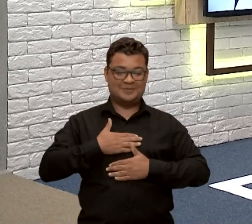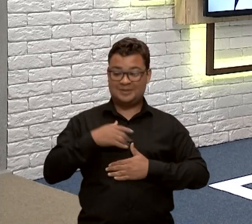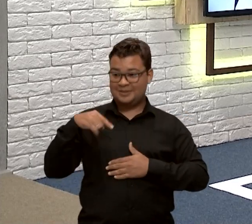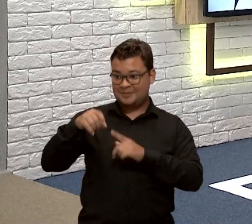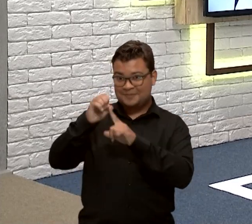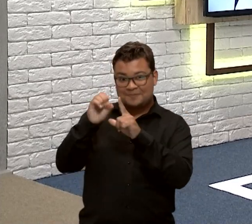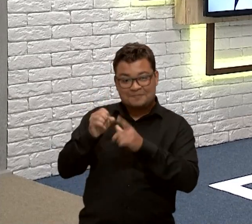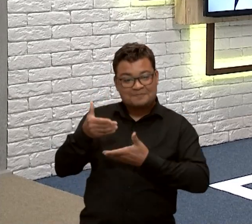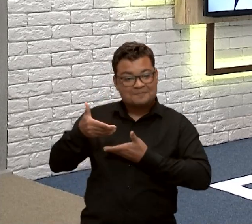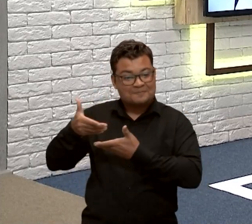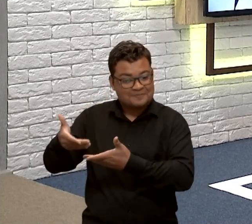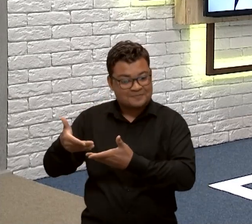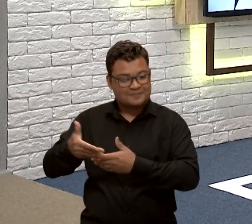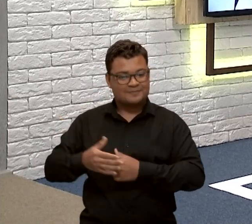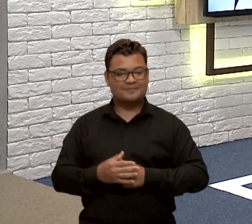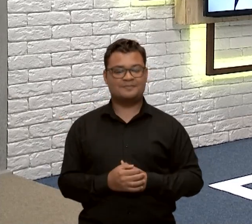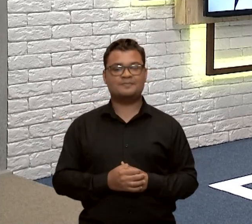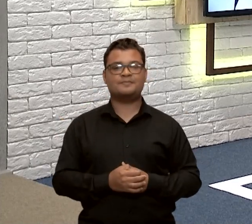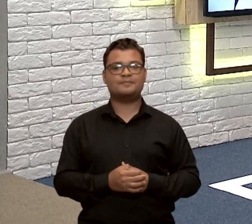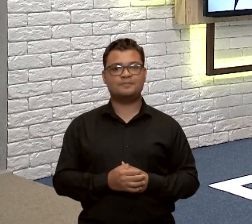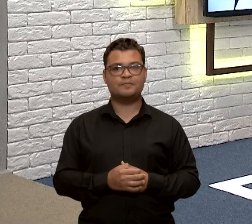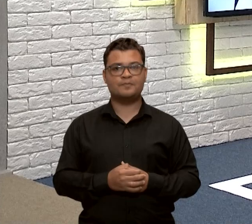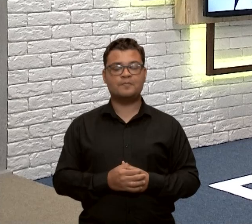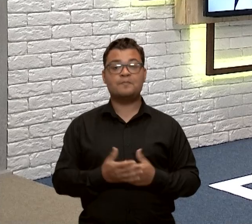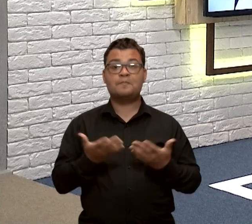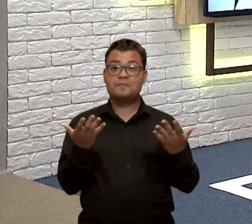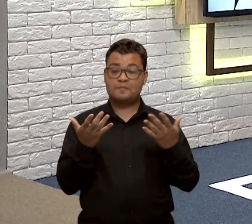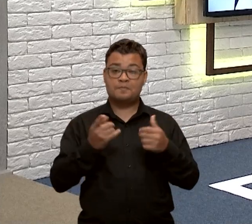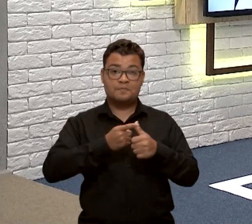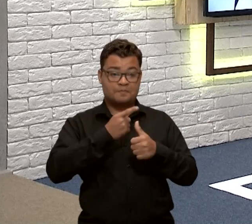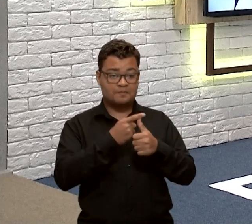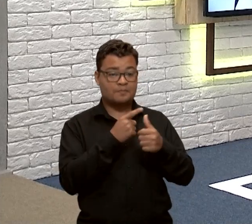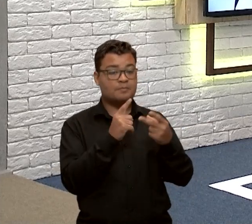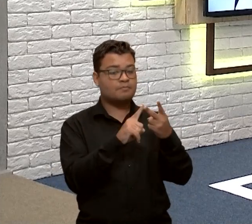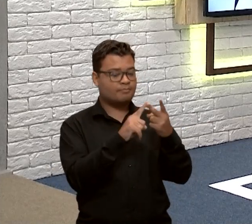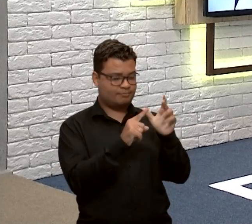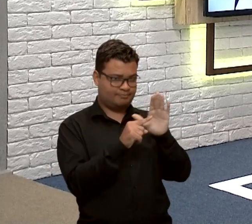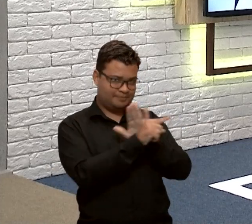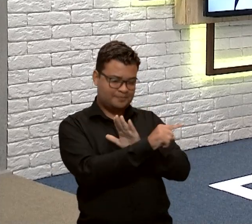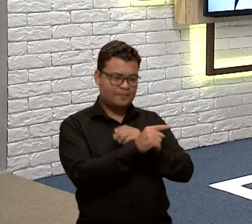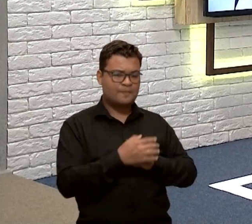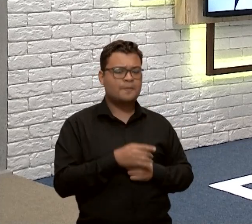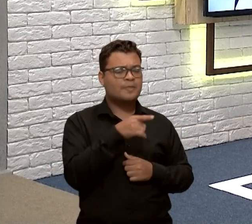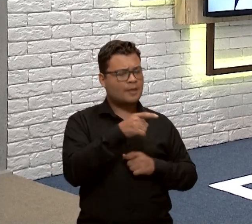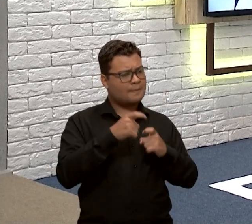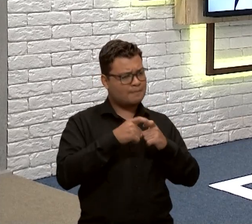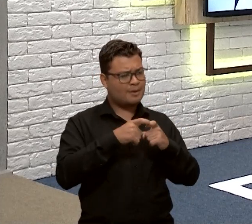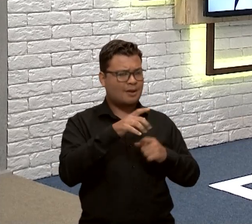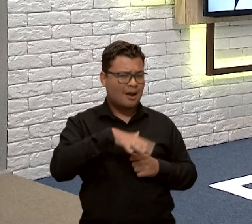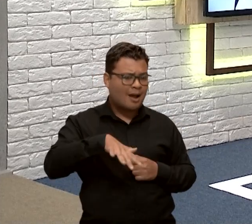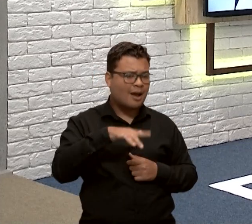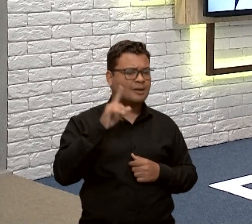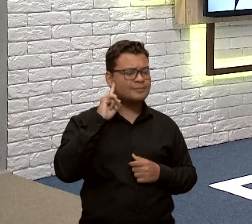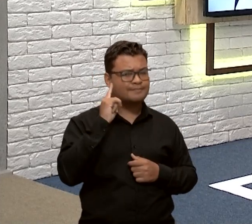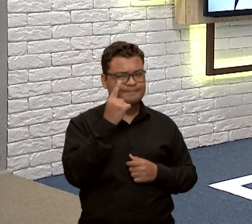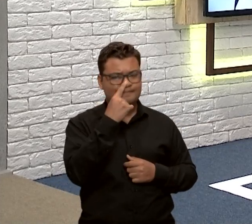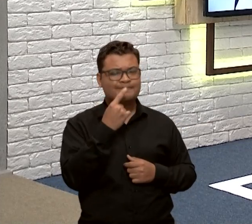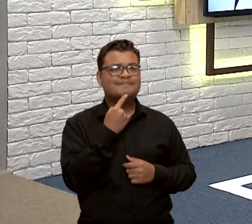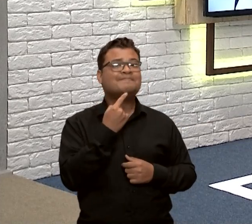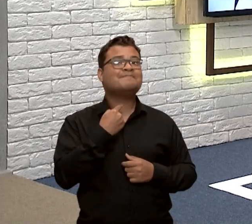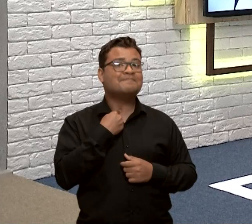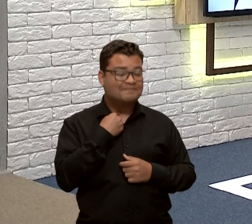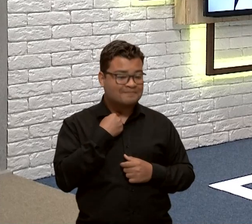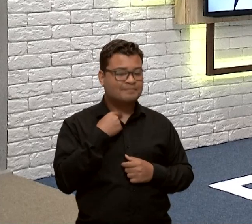da TV UFG. Bom, vou passar a primeira palavra para a Nícia. Nícia, como otorrinolaringologista, o que você pode nos dizer sobre